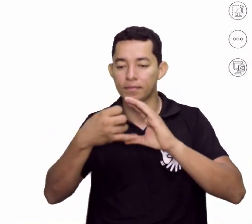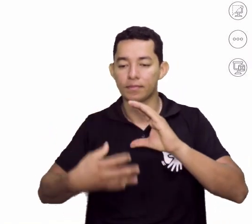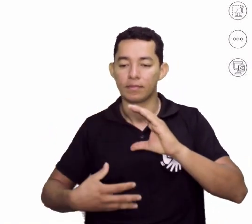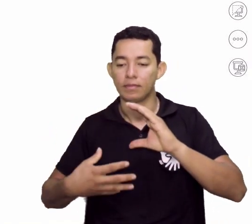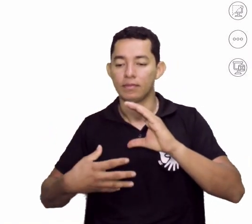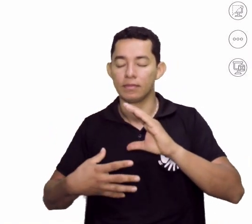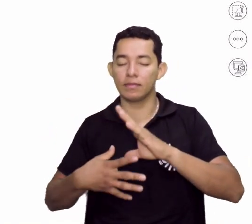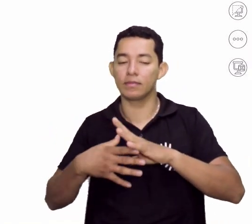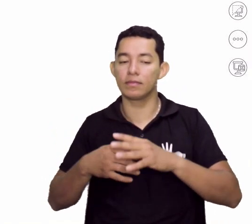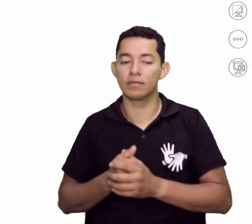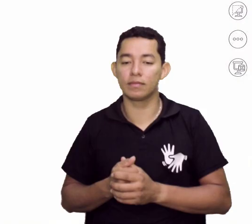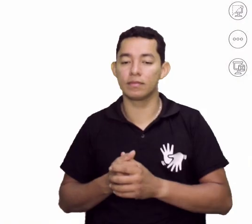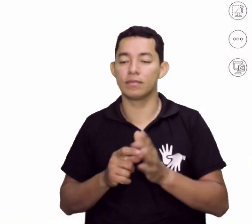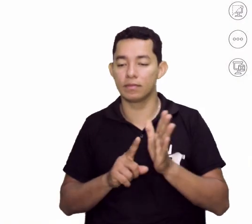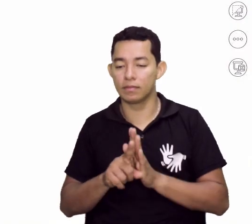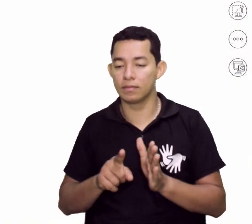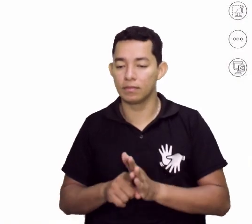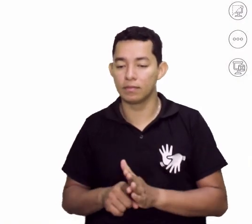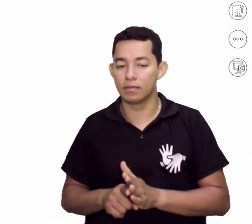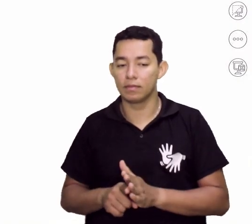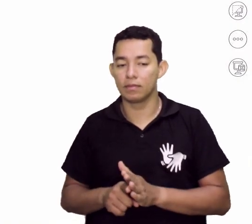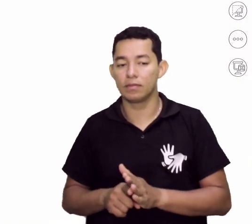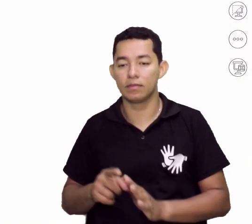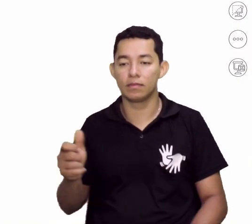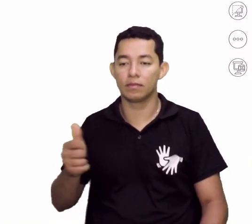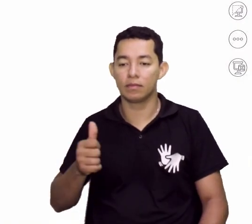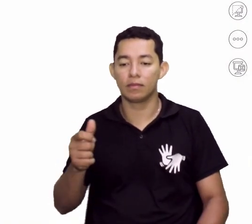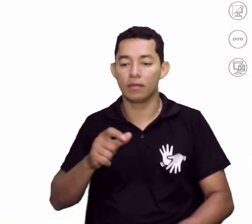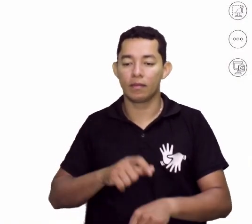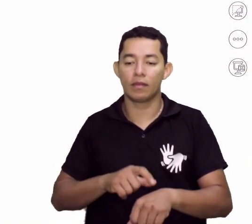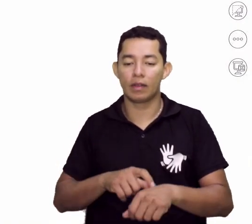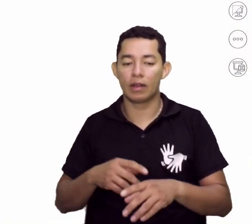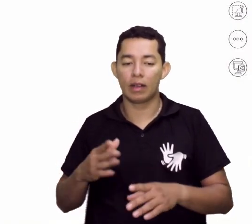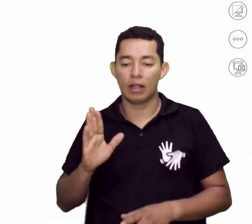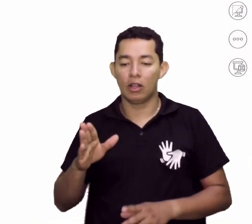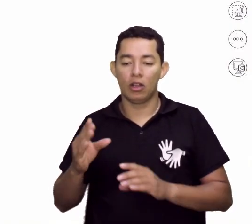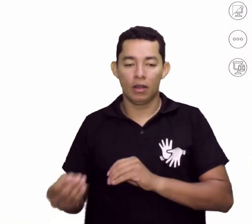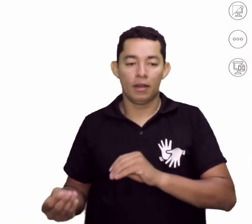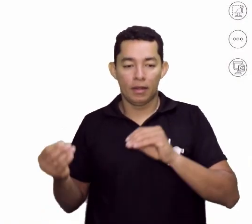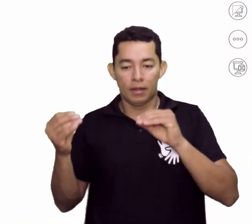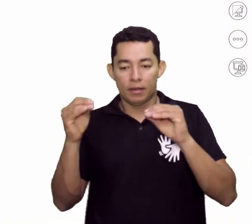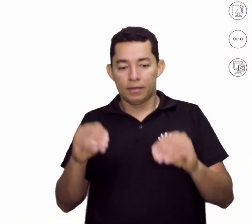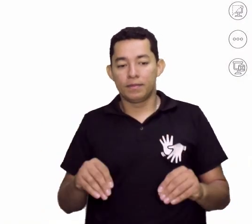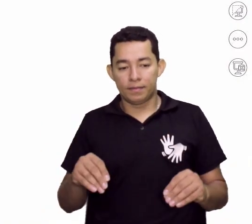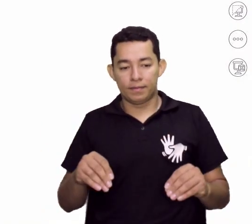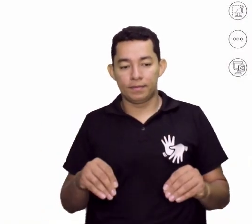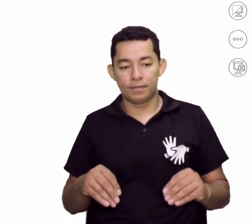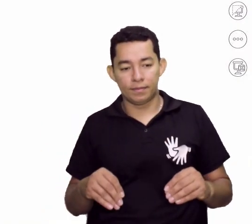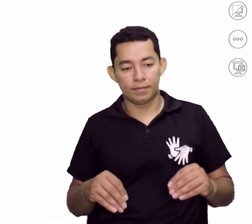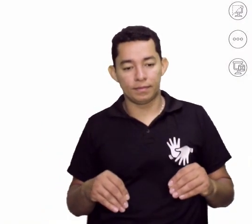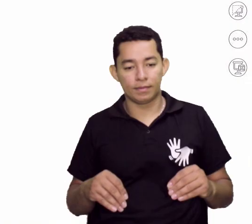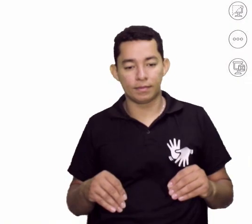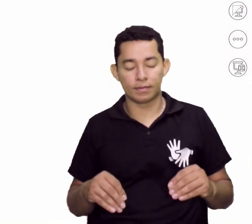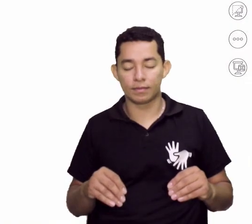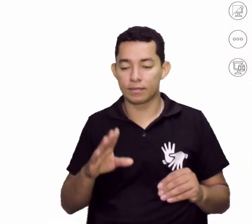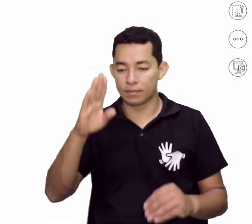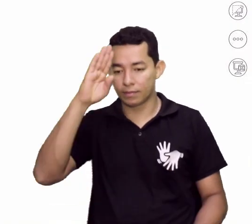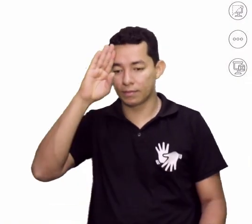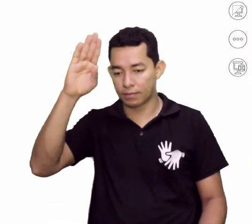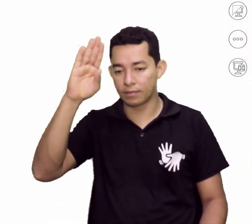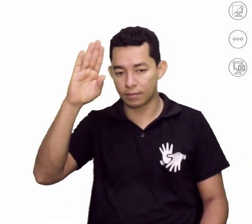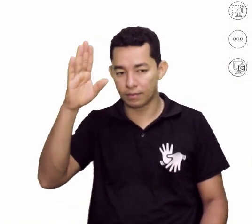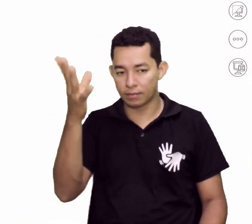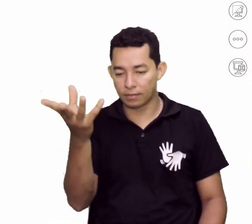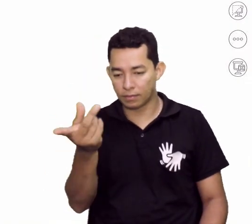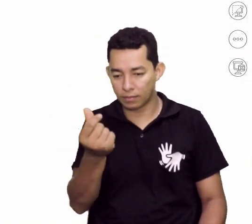caracterização da questão, né, nesse primeiro momento, eu já coloco aí o principal, a